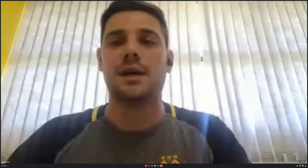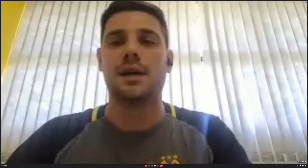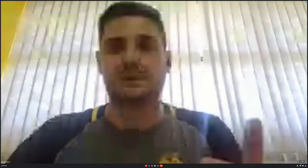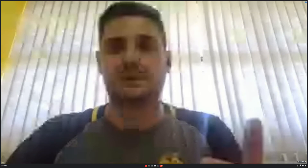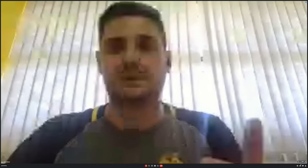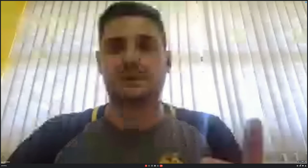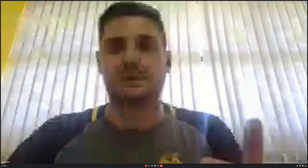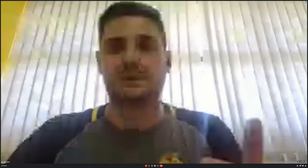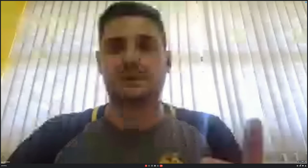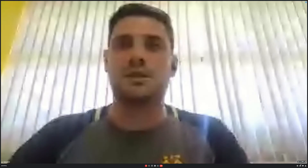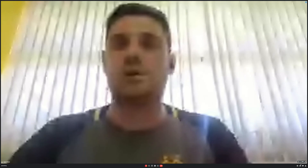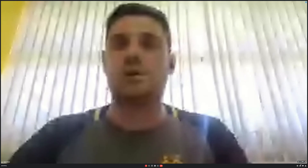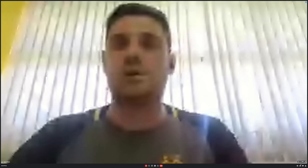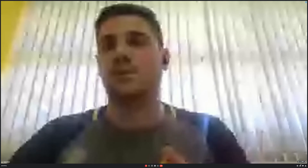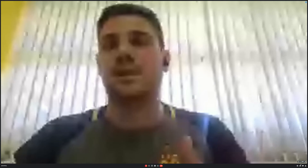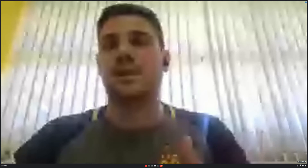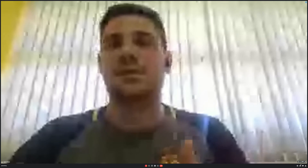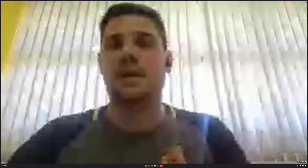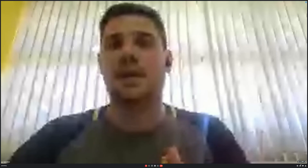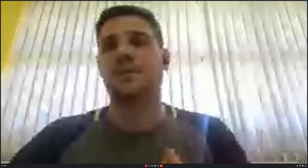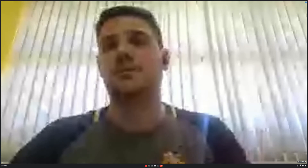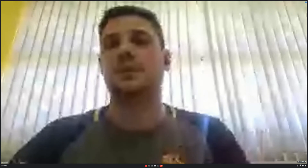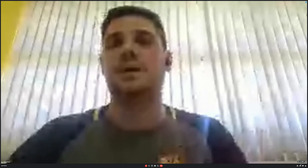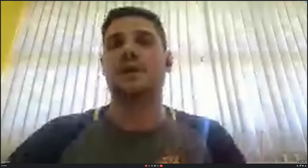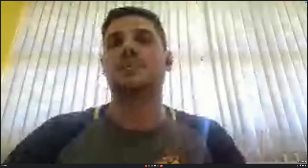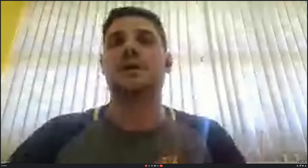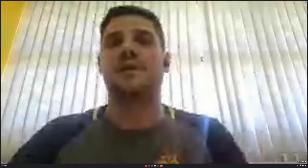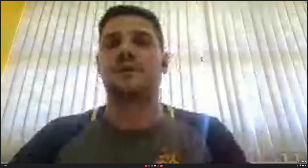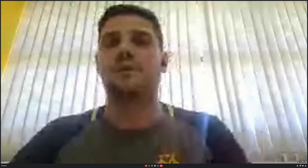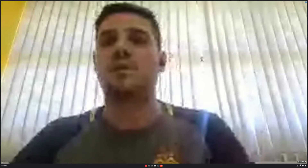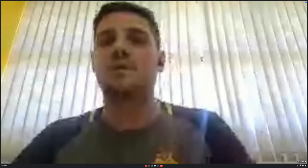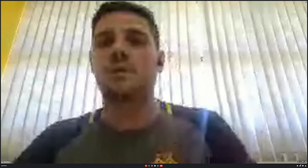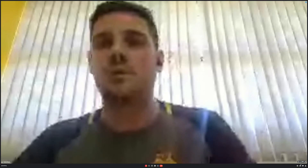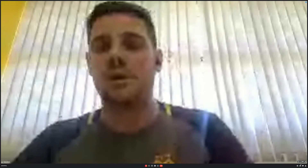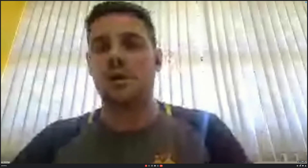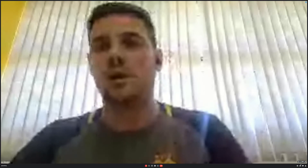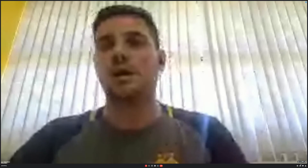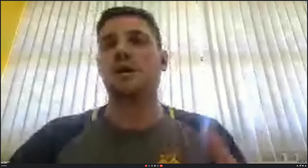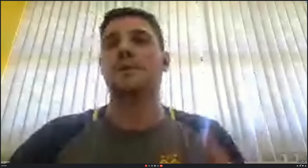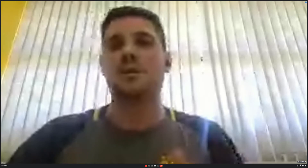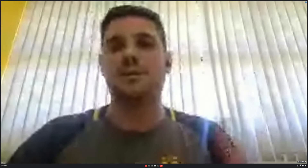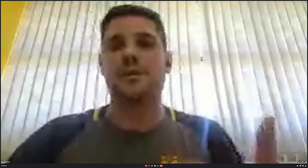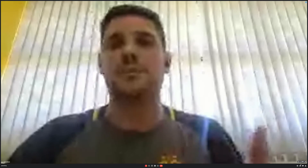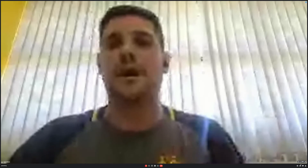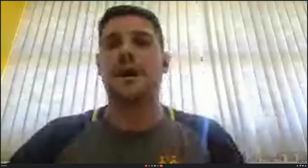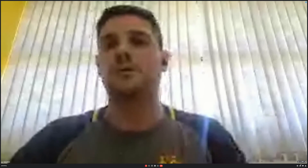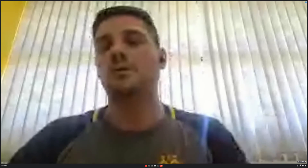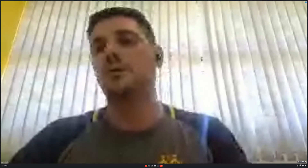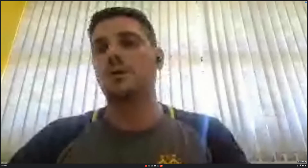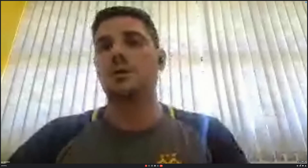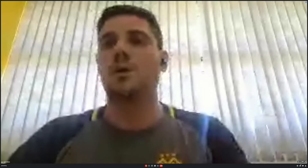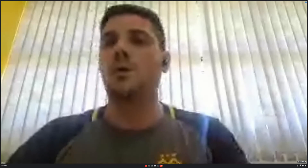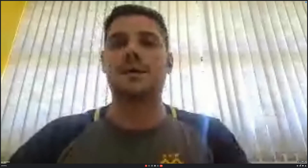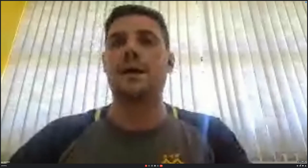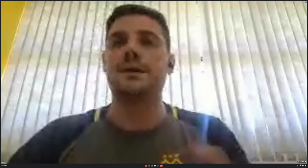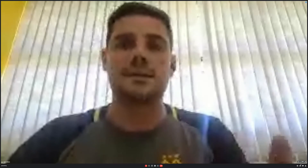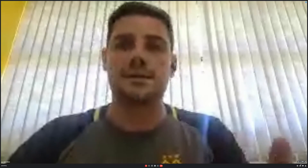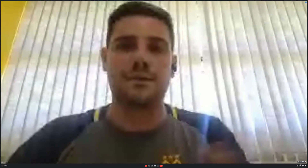Dá para melhorar, se não tiver bom a gente troca, porque o que a gente quer é uma pessoa que cria uma identificação com o clube, que depois de